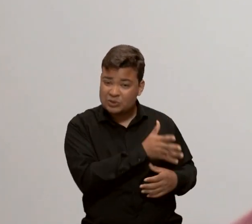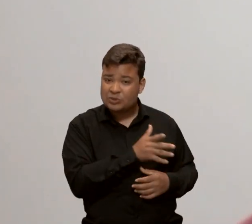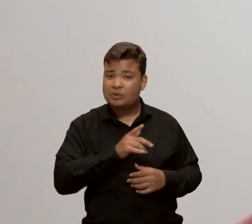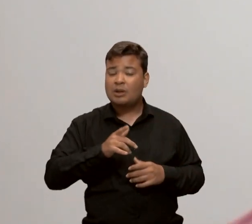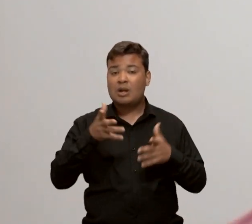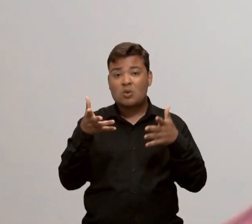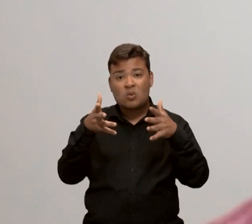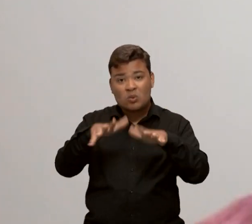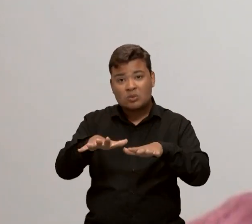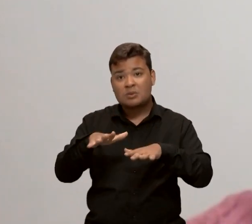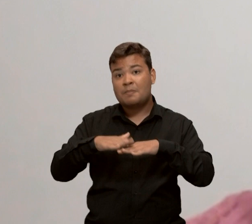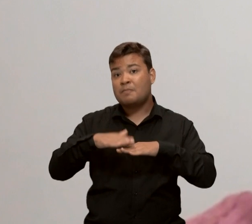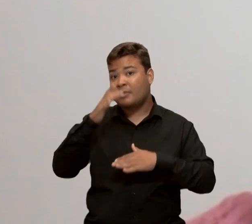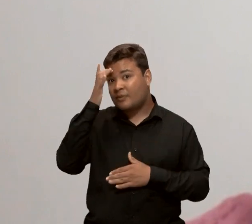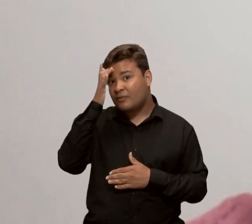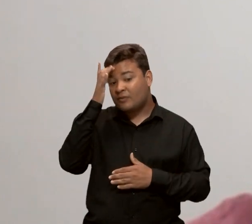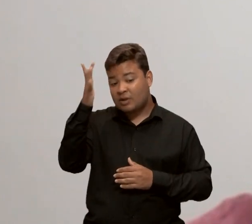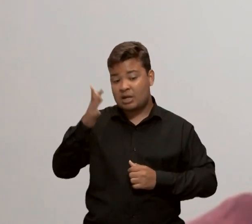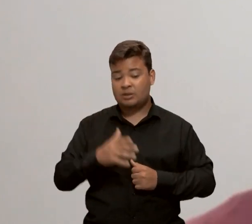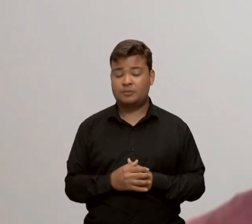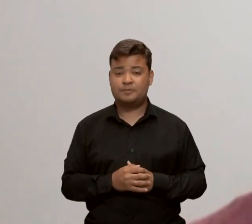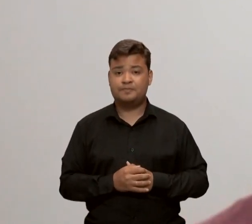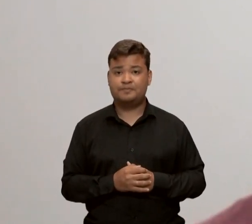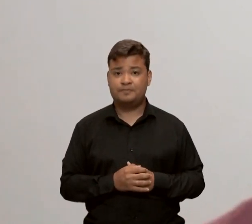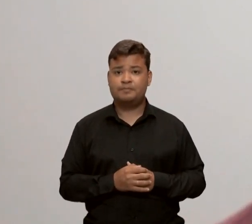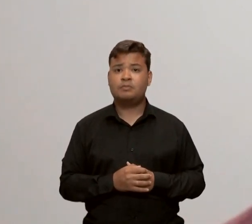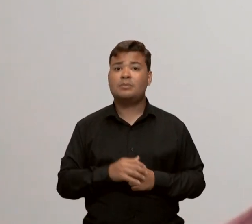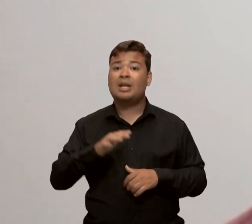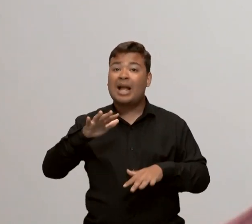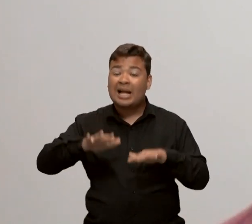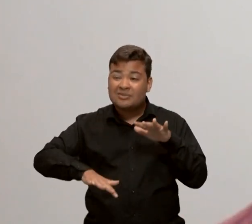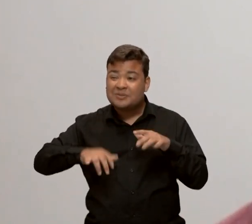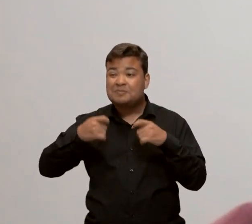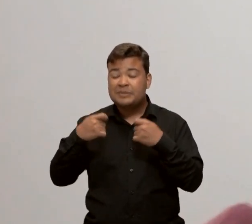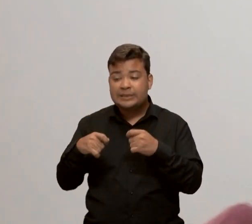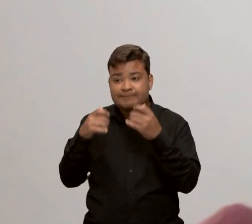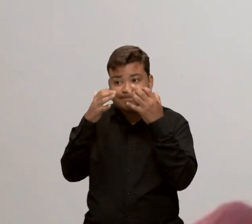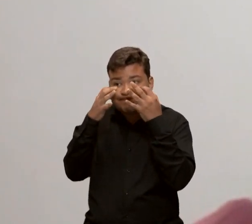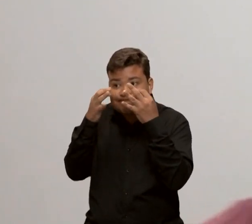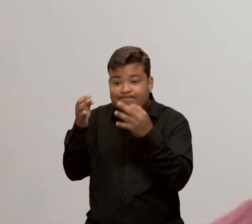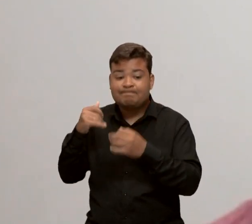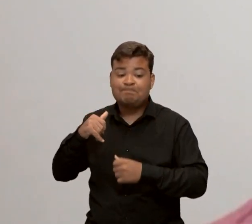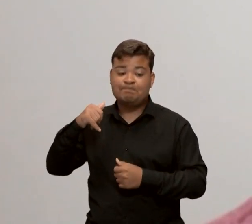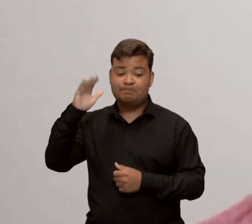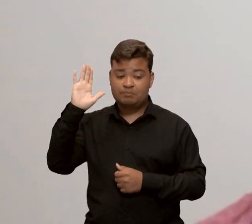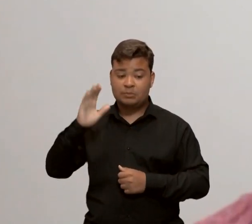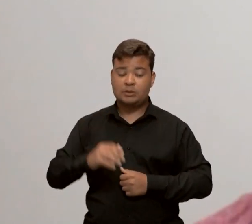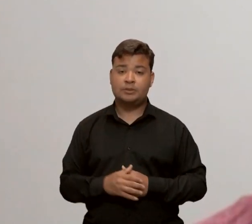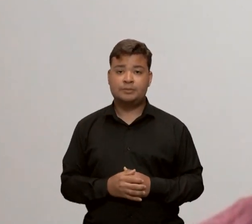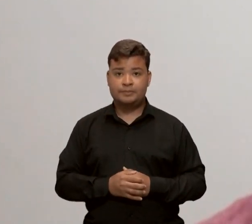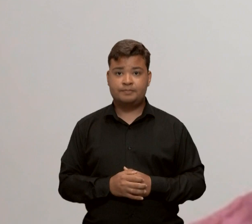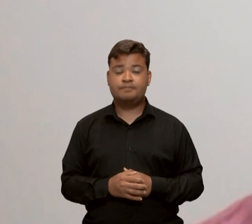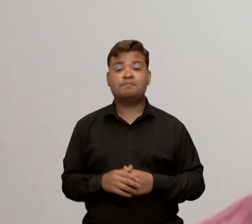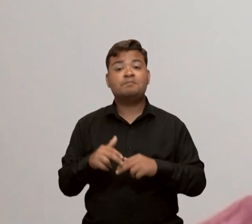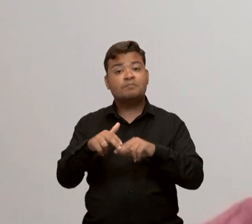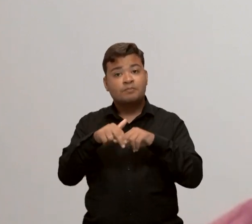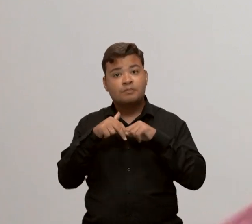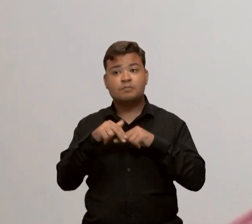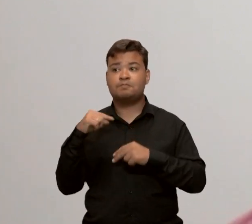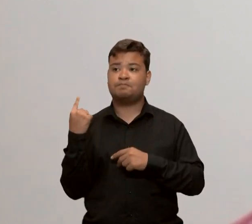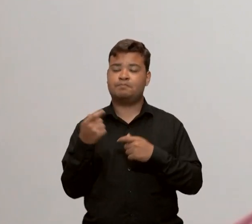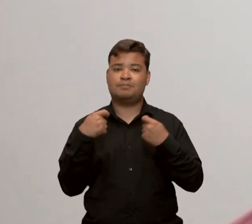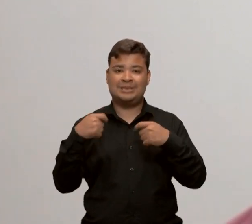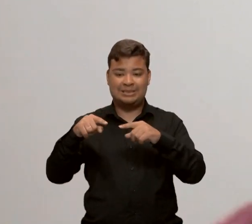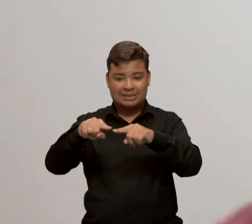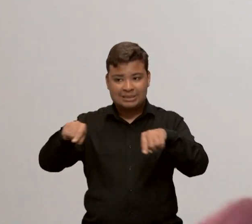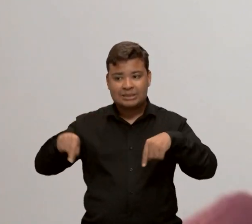fácil, mas muitos casos demandam atenção maior. Então, a gente precisa, nas nossas salas de aula, de apoio.